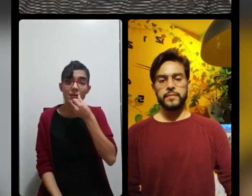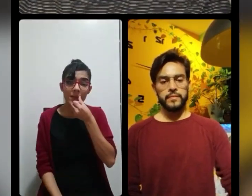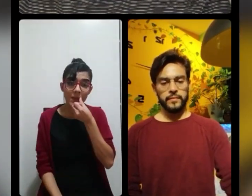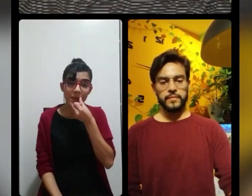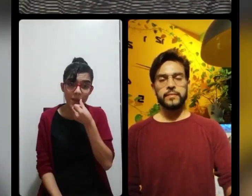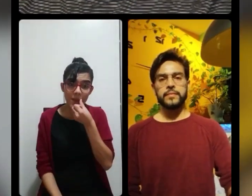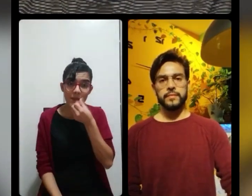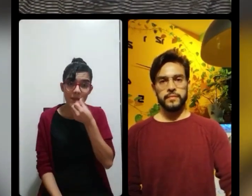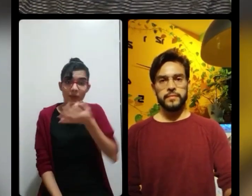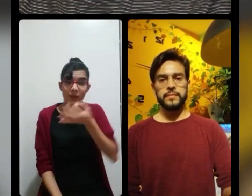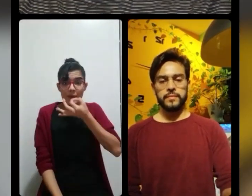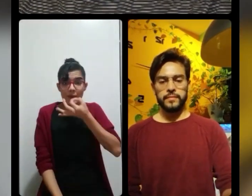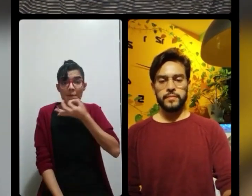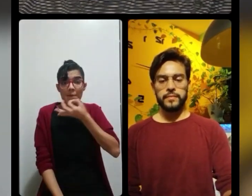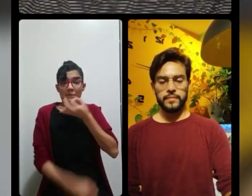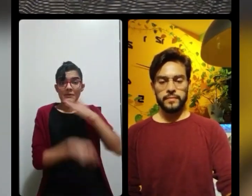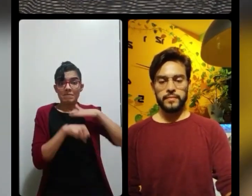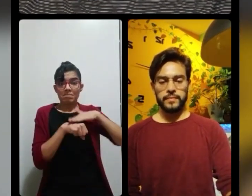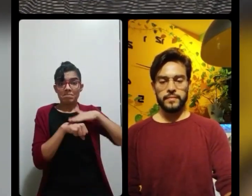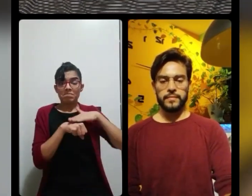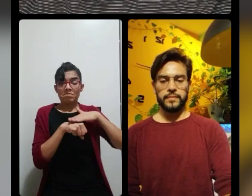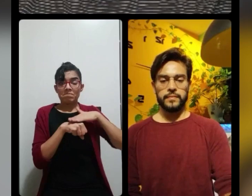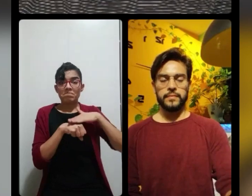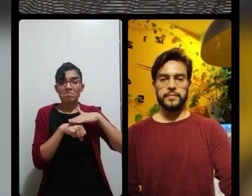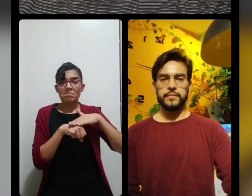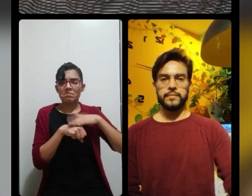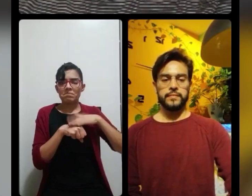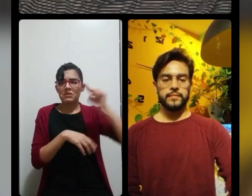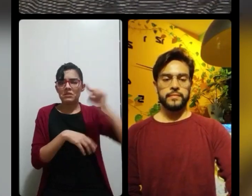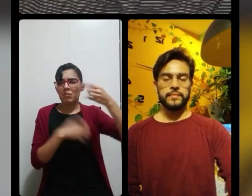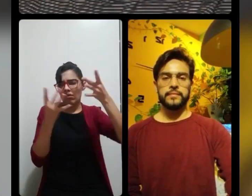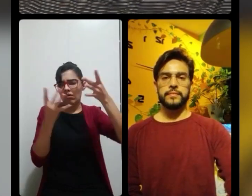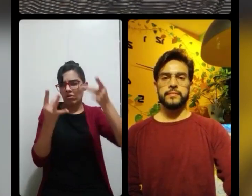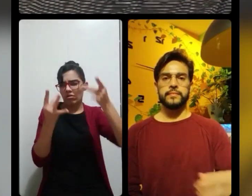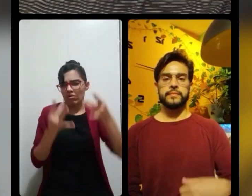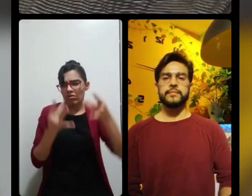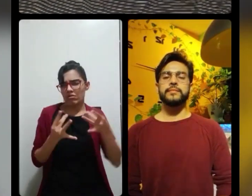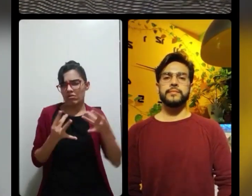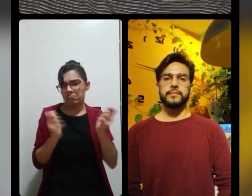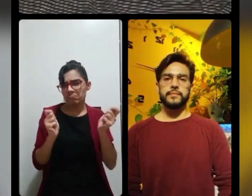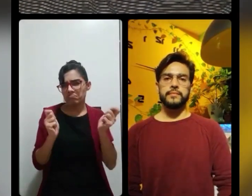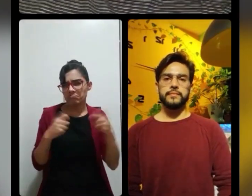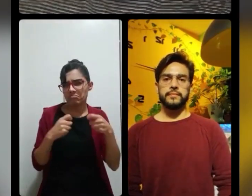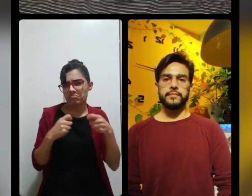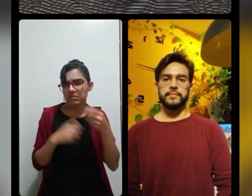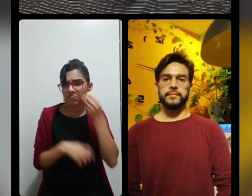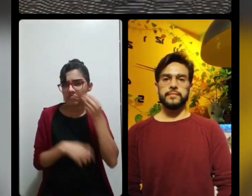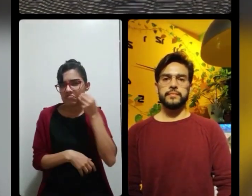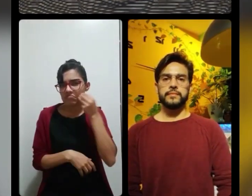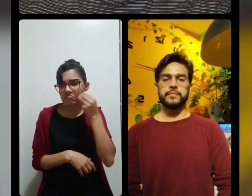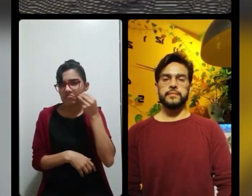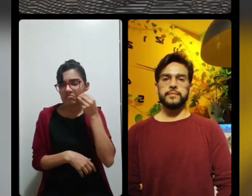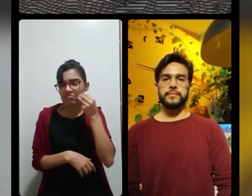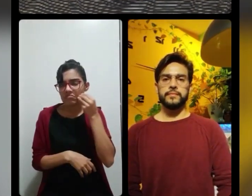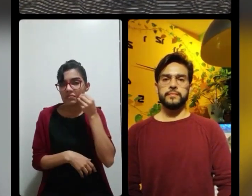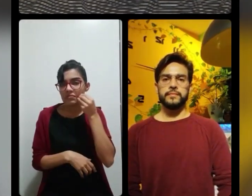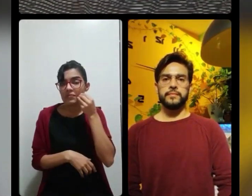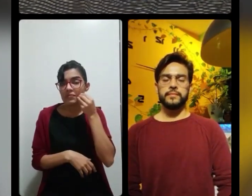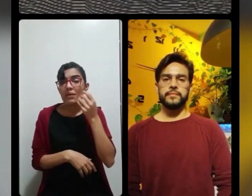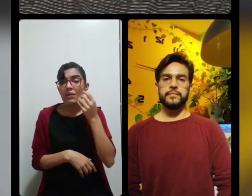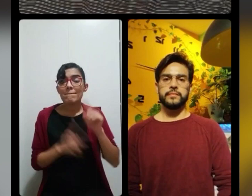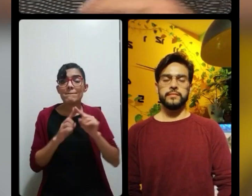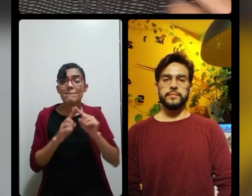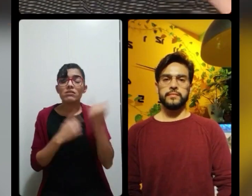panorâmica, que depois a gente pode detalhar se for. E não podemos esquecer que houve